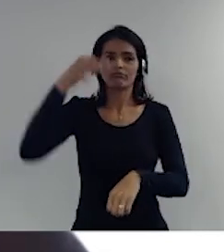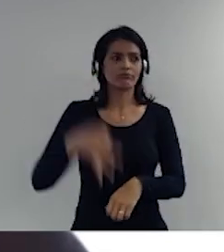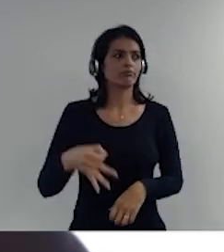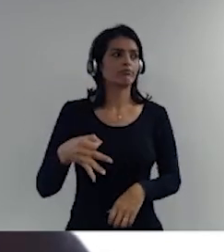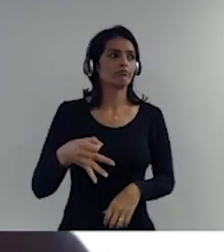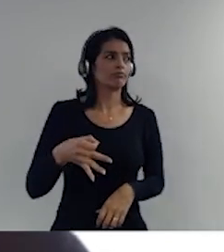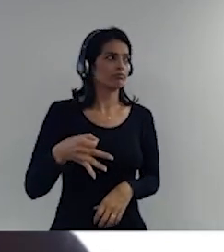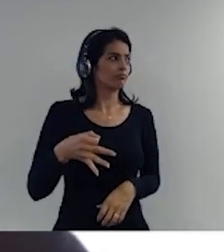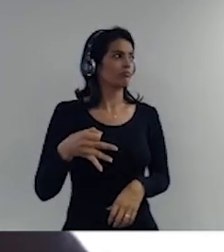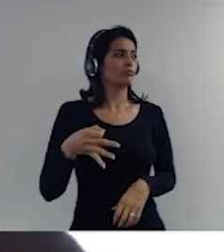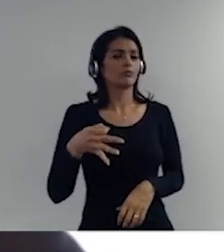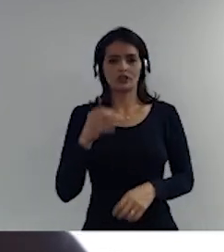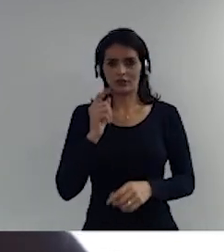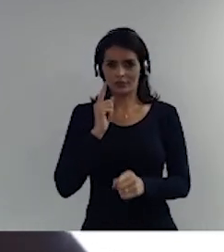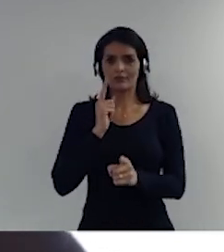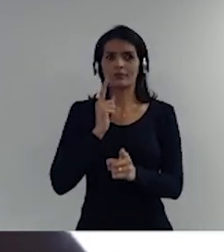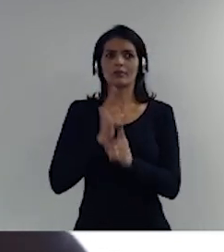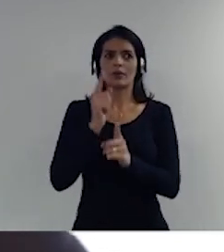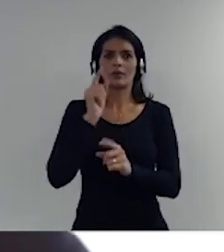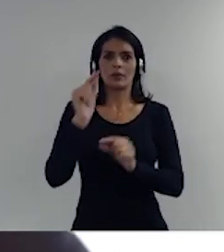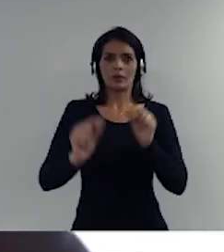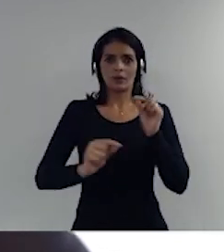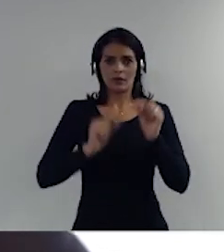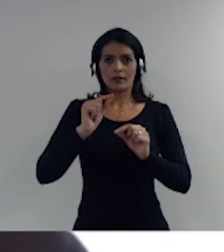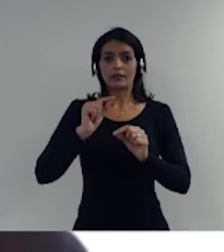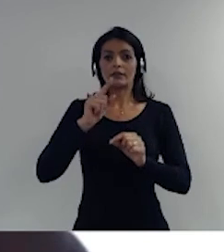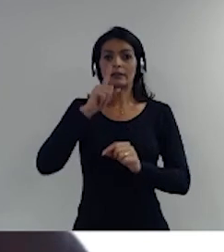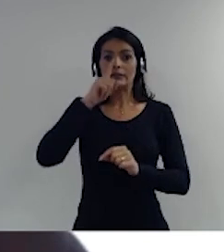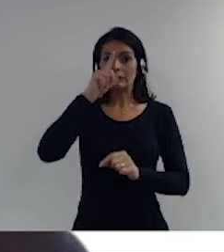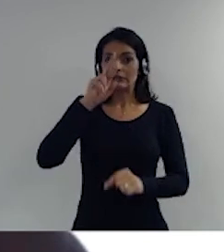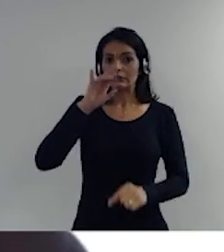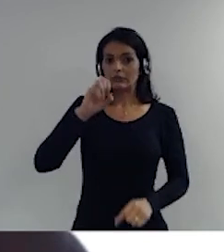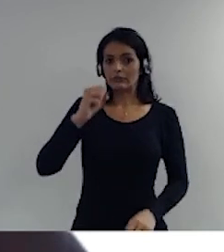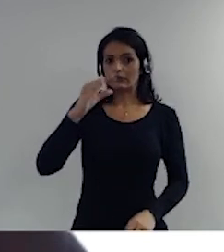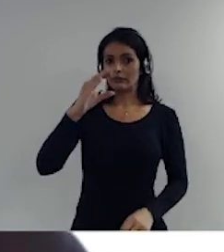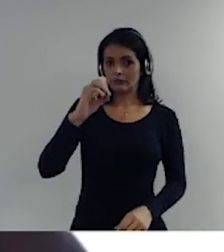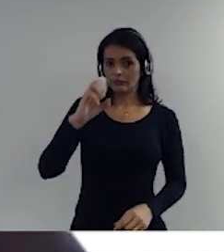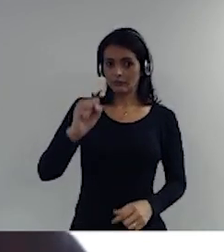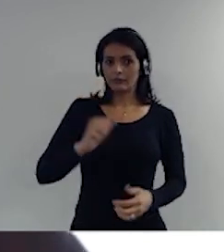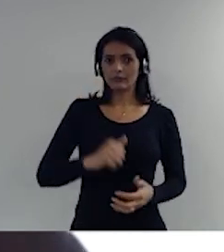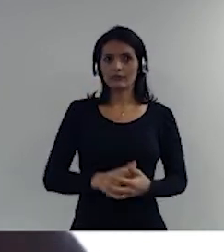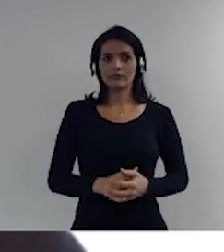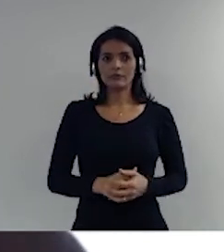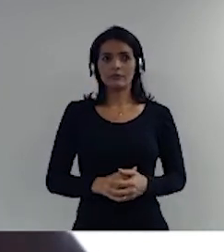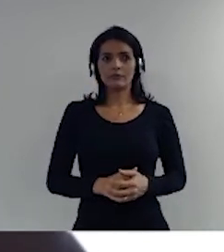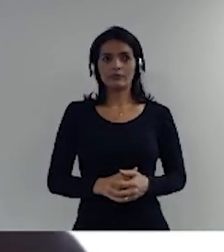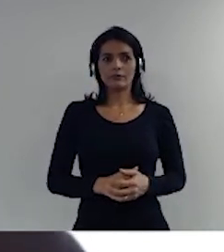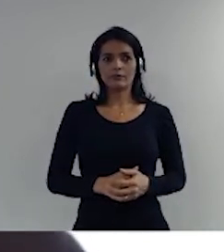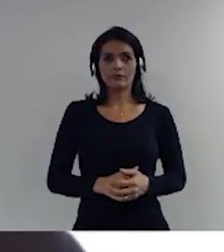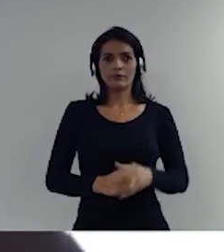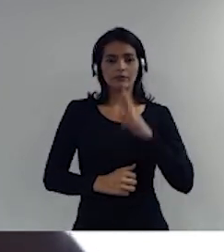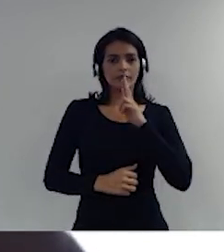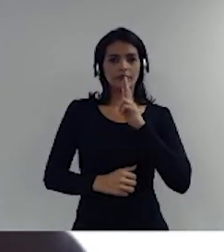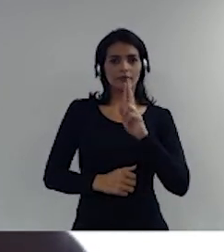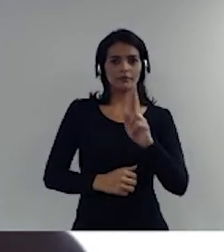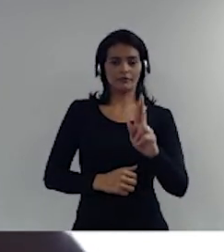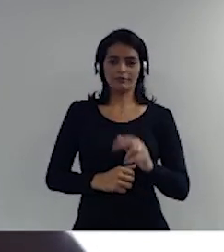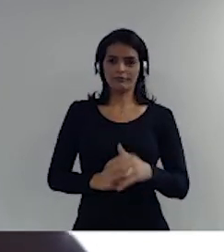de identificar os riscos, os primeiros riscos e as respostas que nos